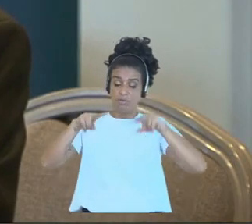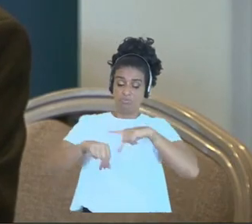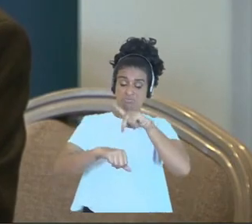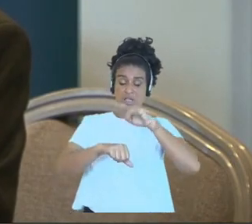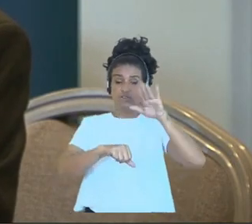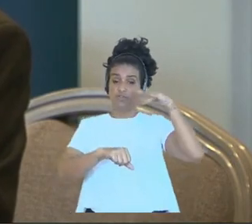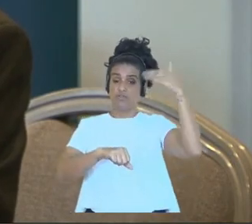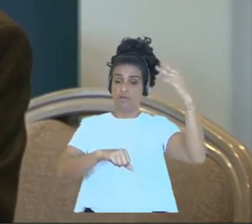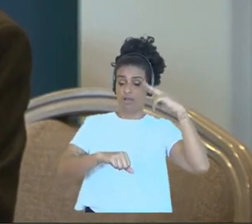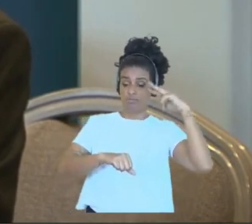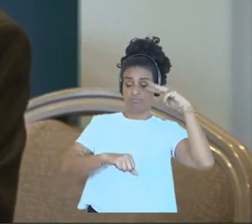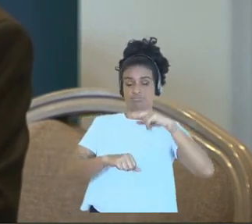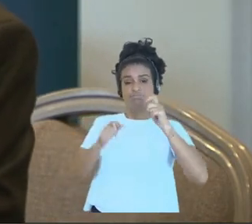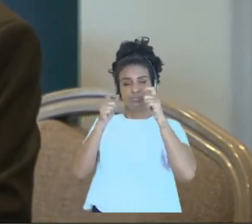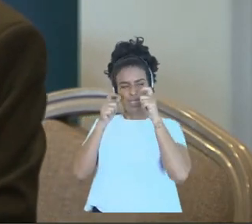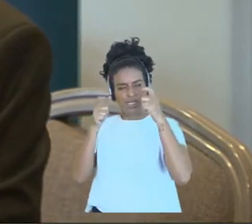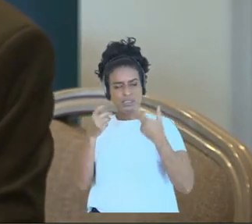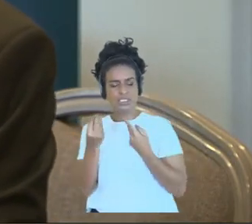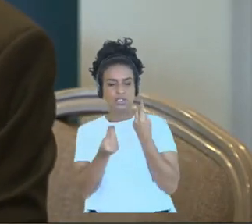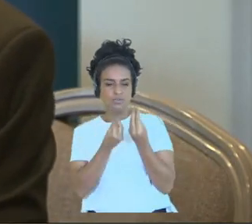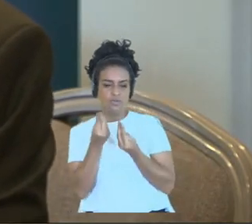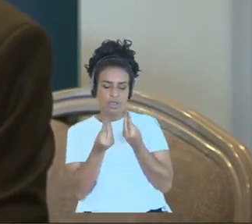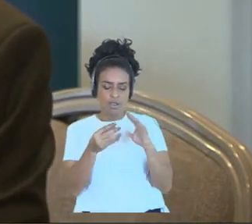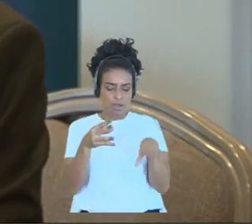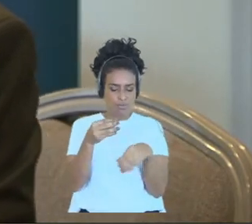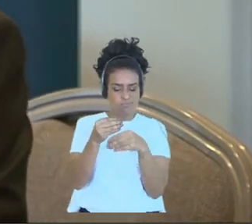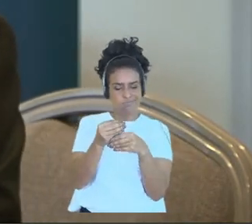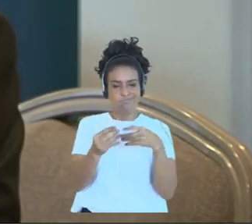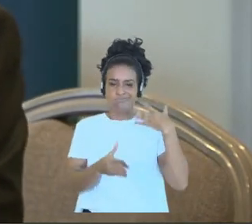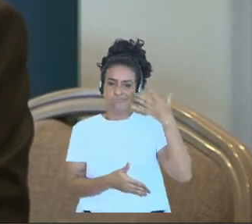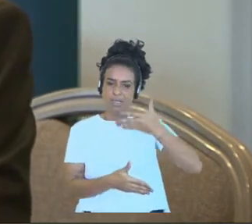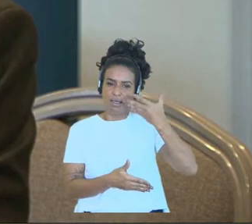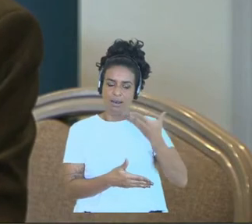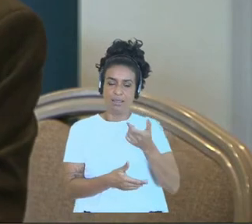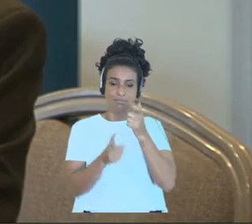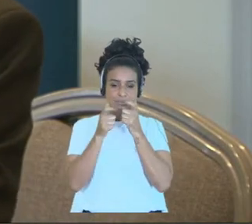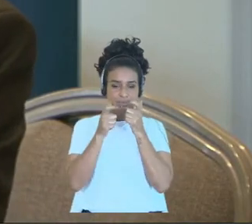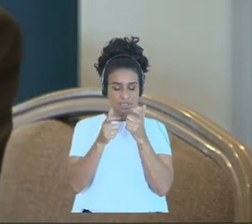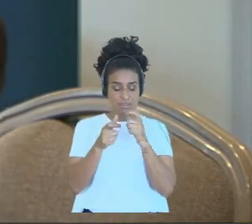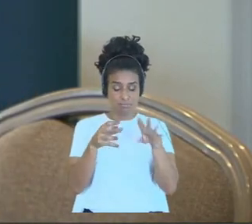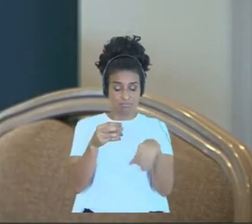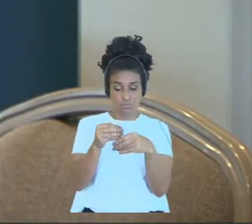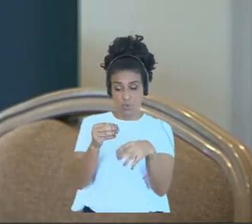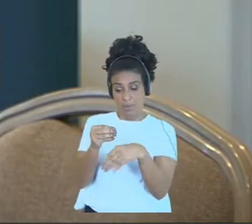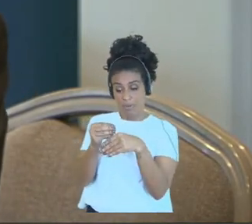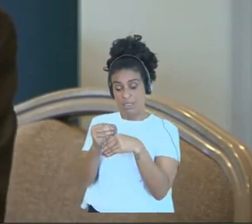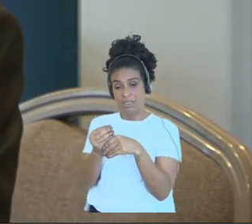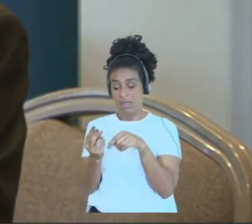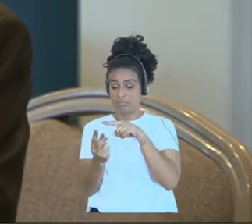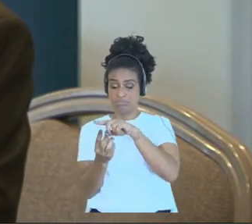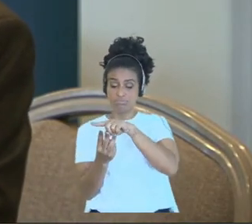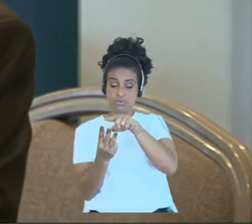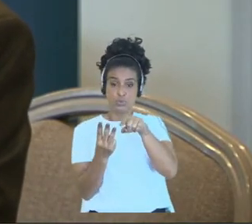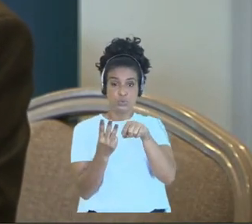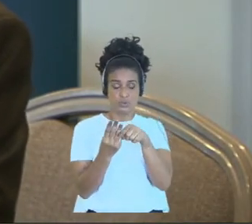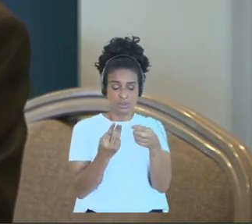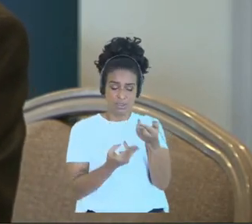internacional que vai ser muito interessante para compor aqui esse diálogo. Muito complementar as visões, então,